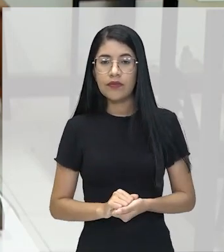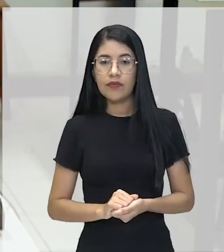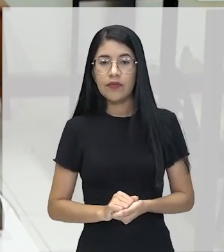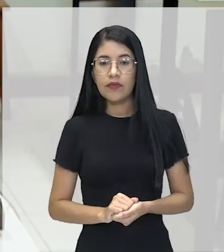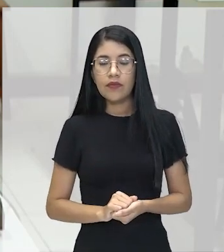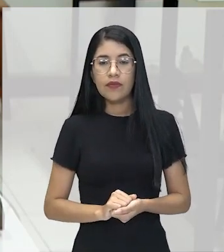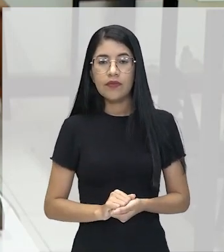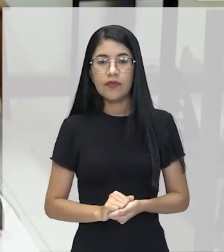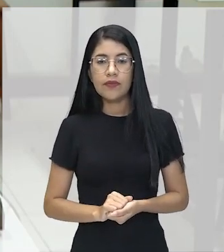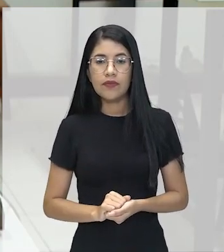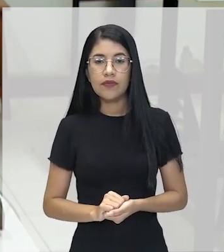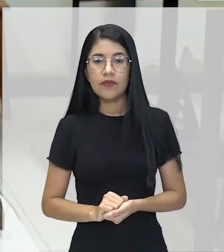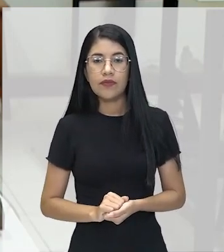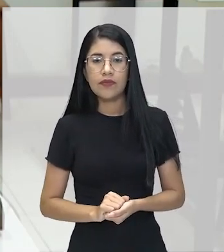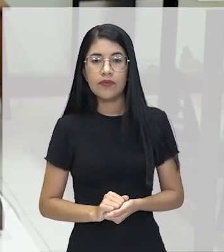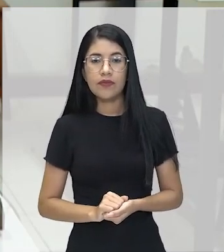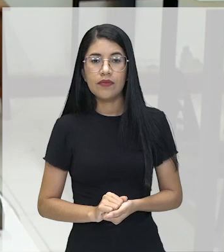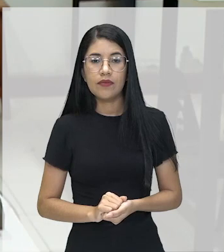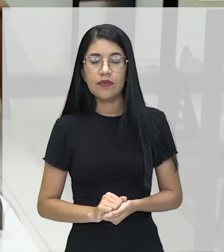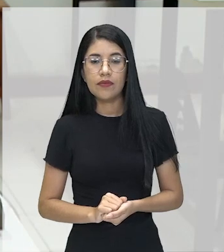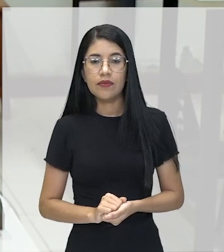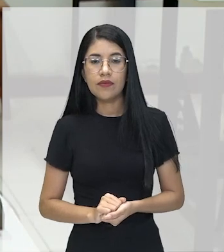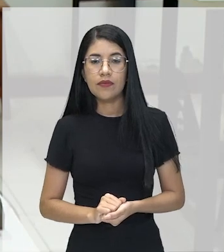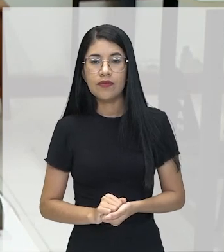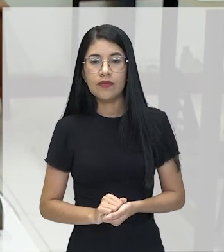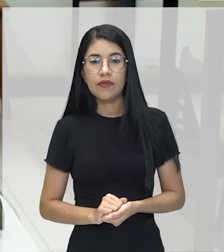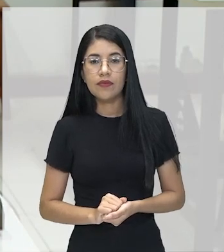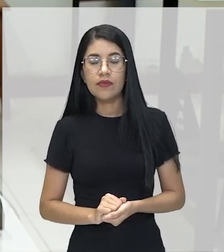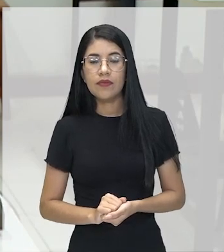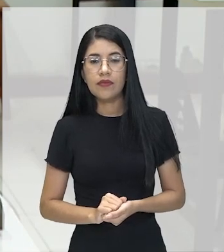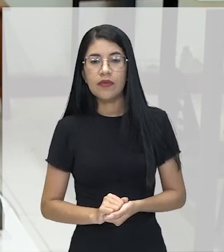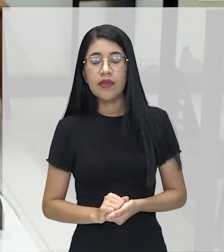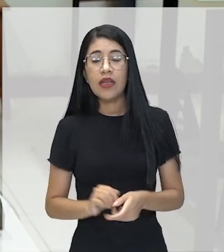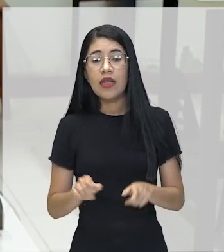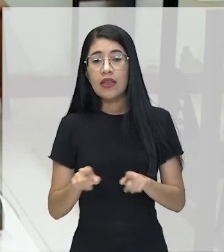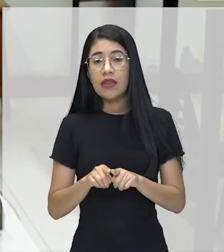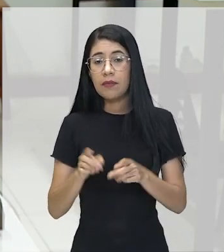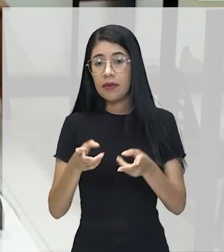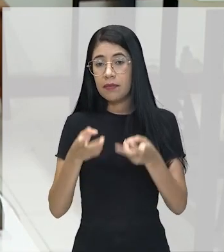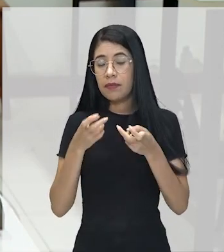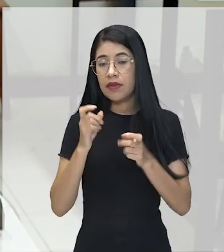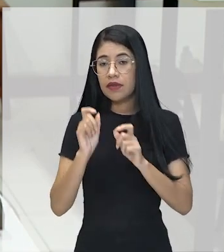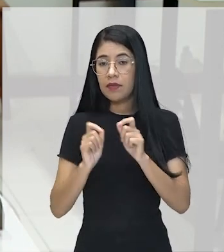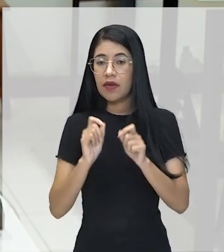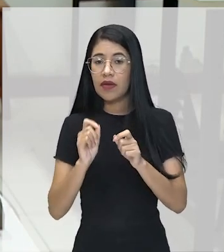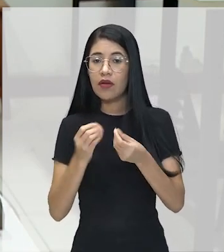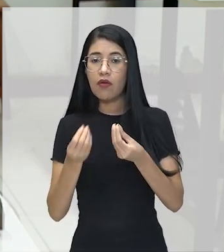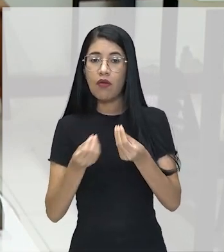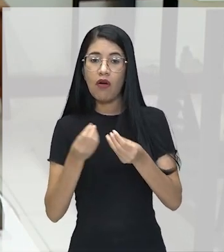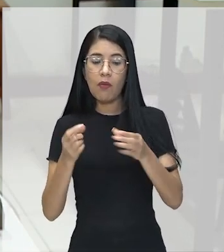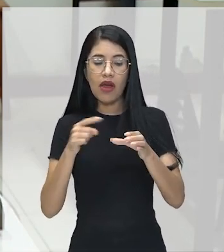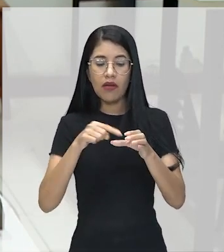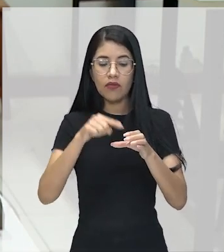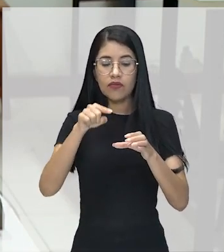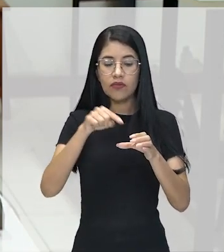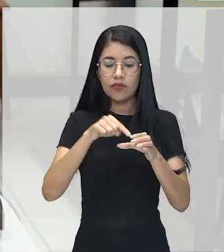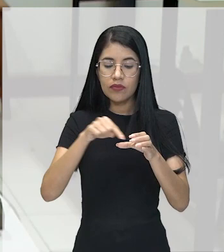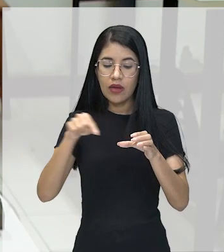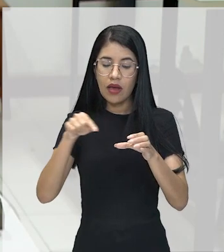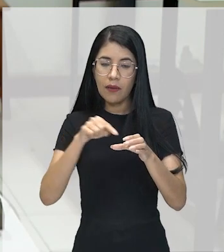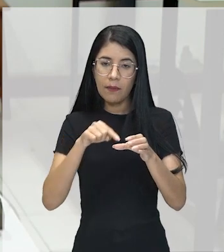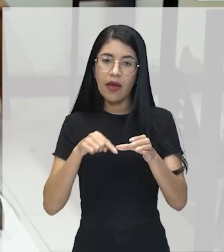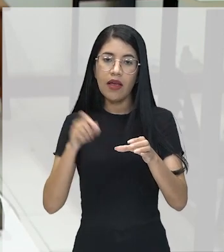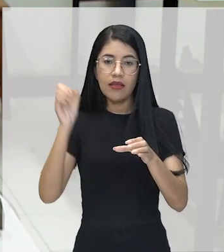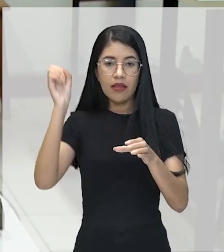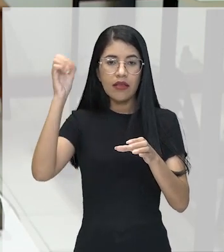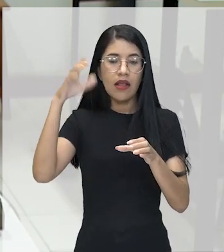pela refração da luz. Nós vamos conseguir também observar um feixe refletido pela face plana